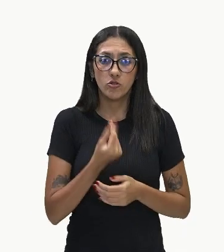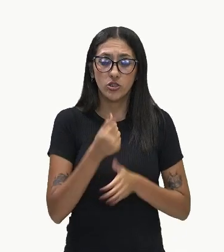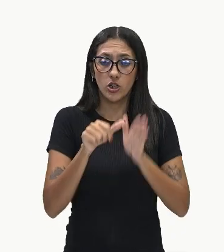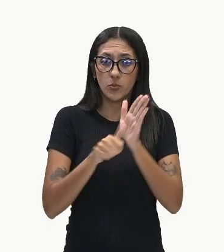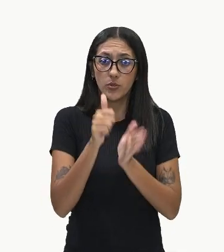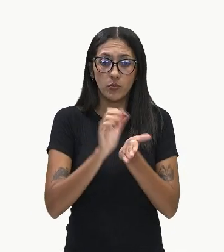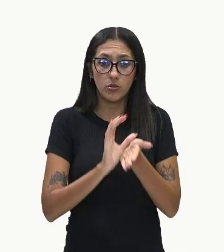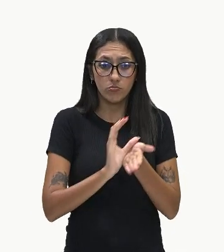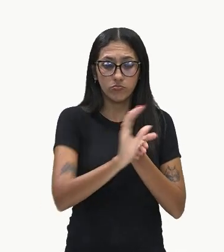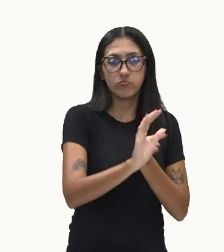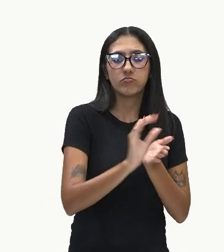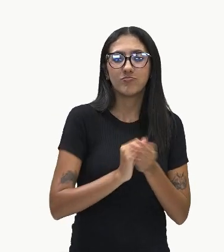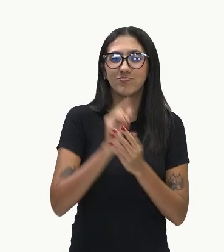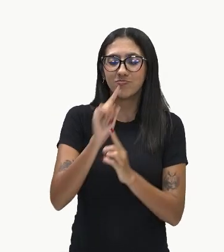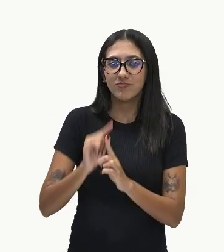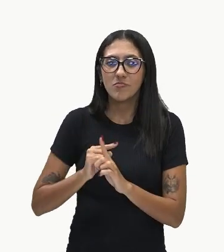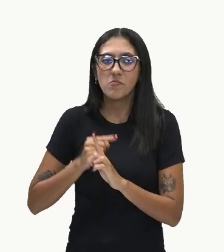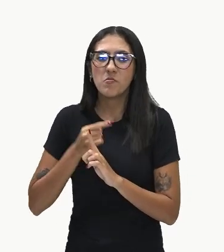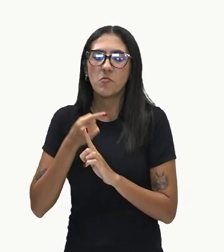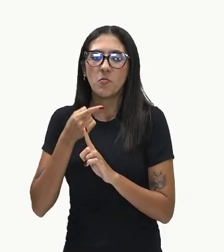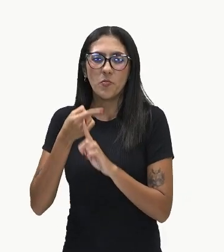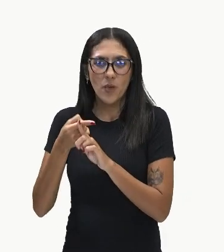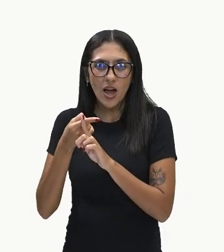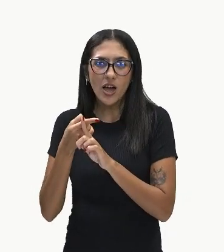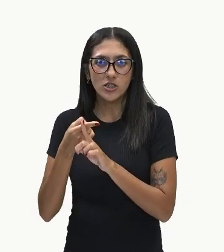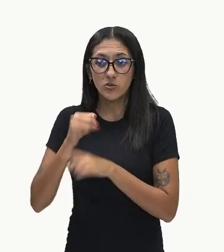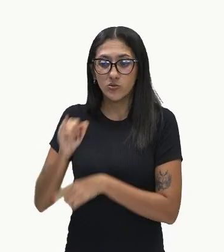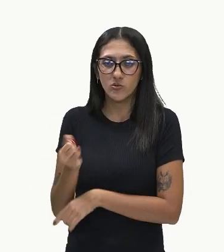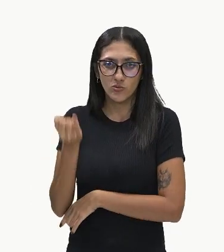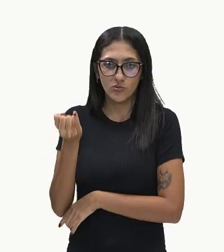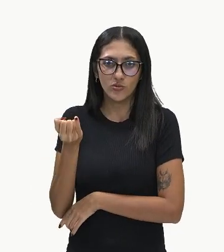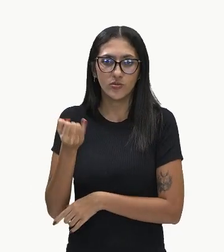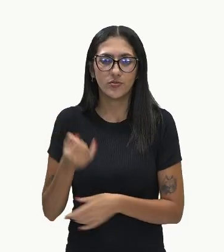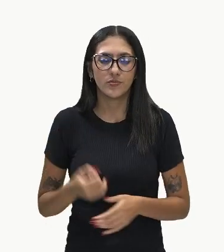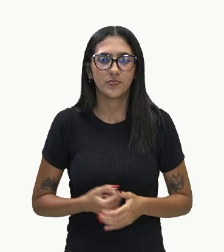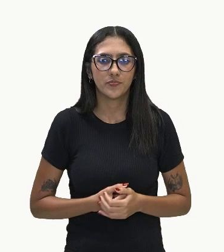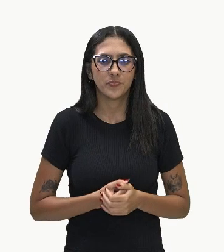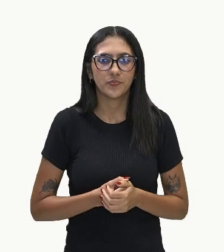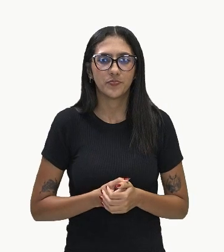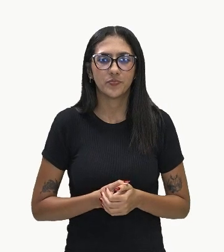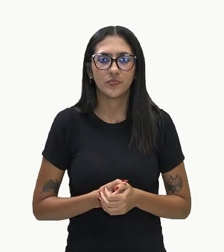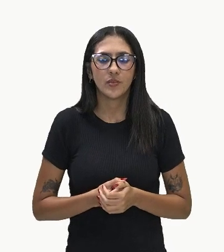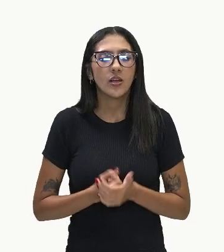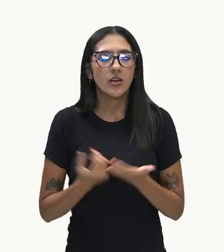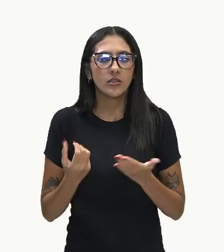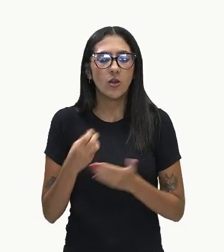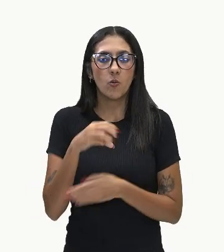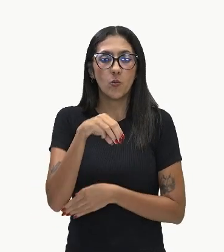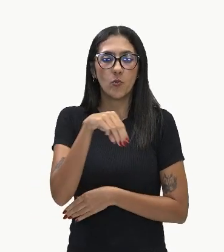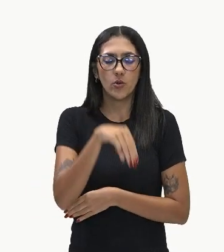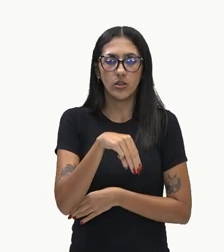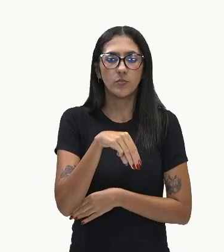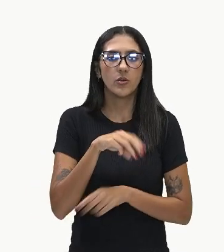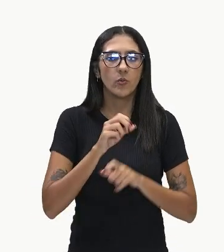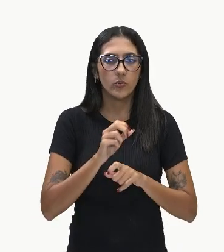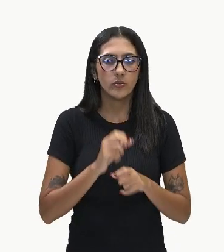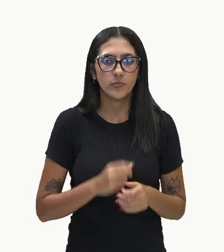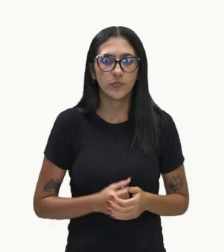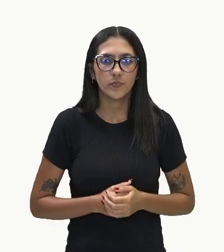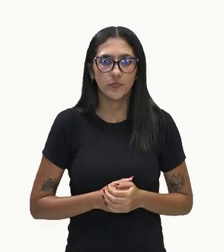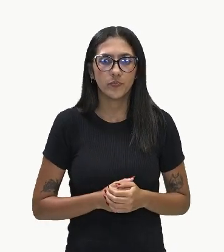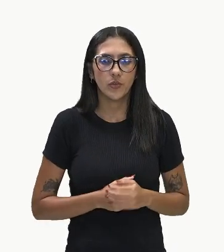mais os meus juros. Então, aqui, o meu montante vai ser meu capital,